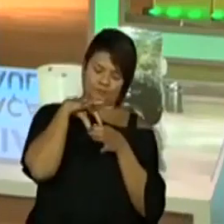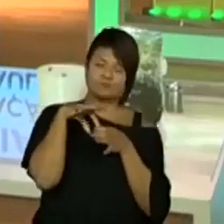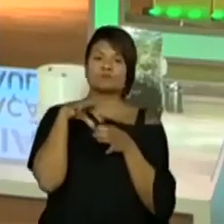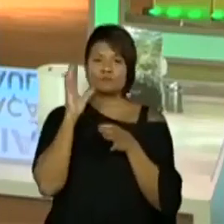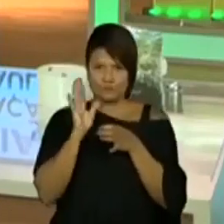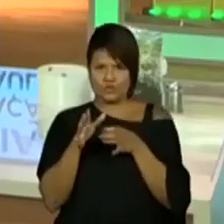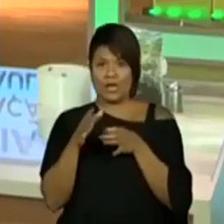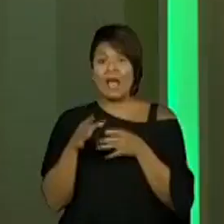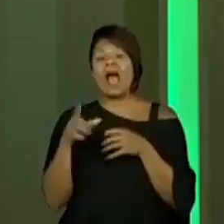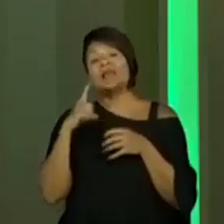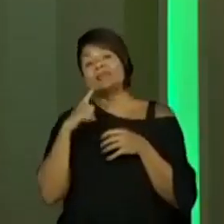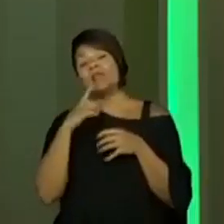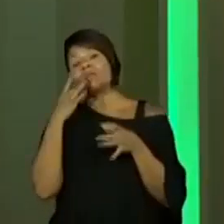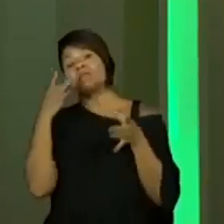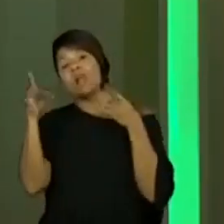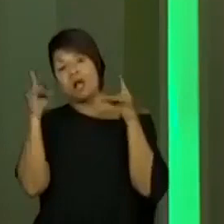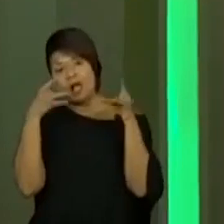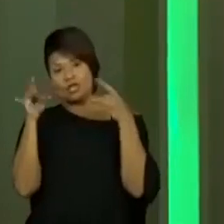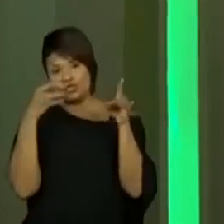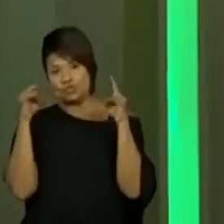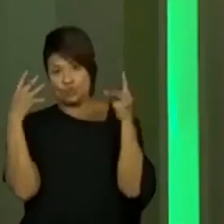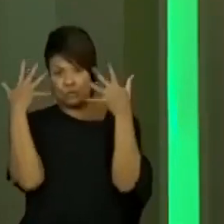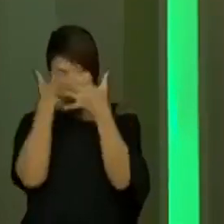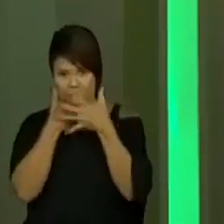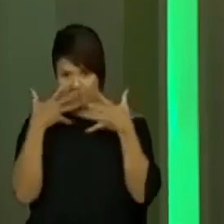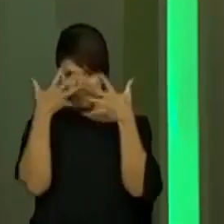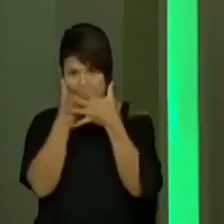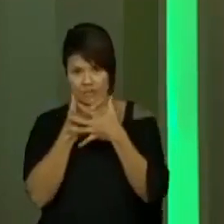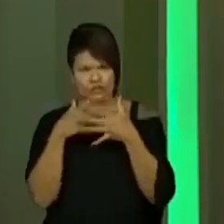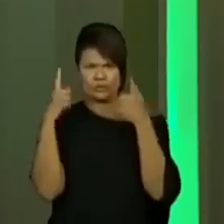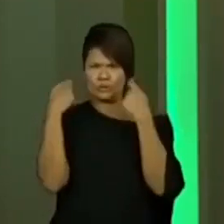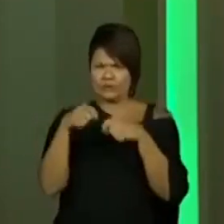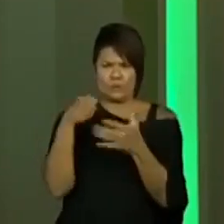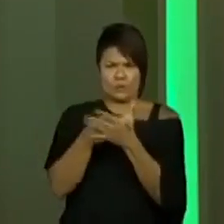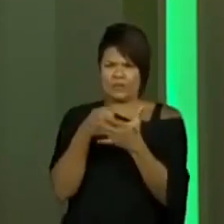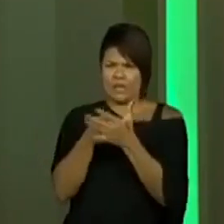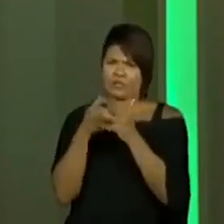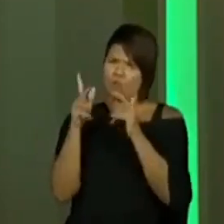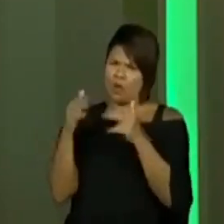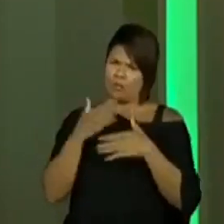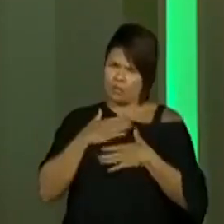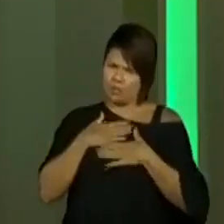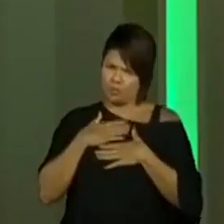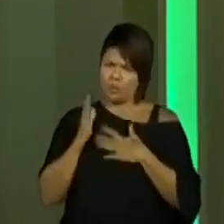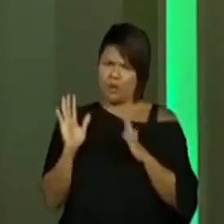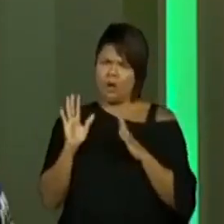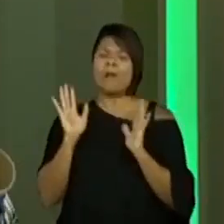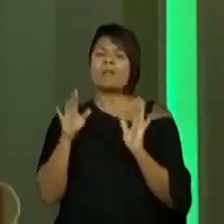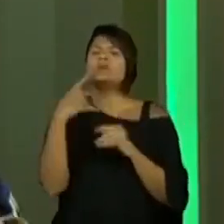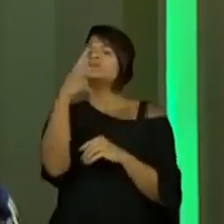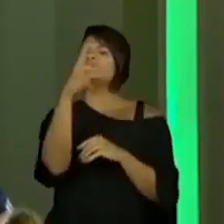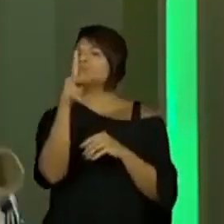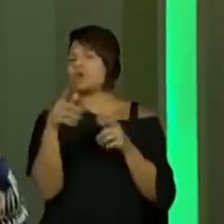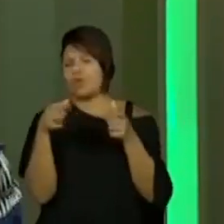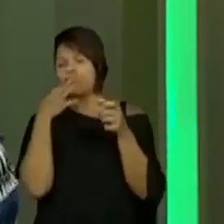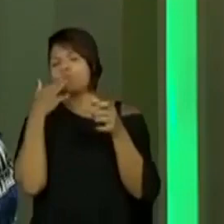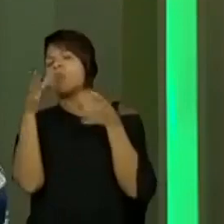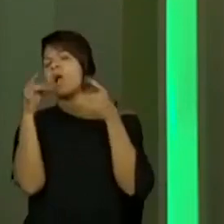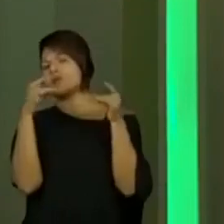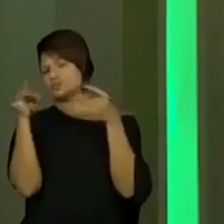pegar um plástico transparente, não precisa ser esse aqui, tá bom? Mas você vai pegar um plástico